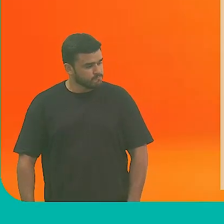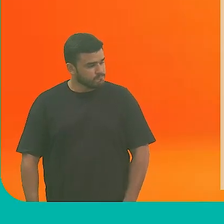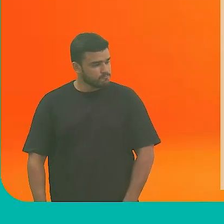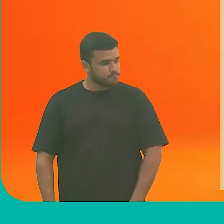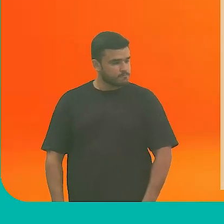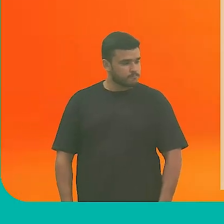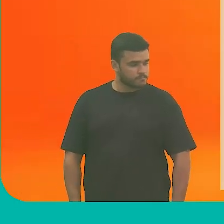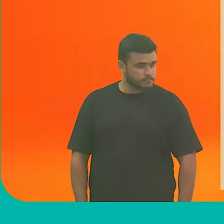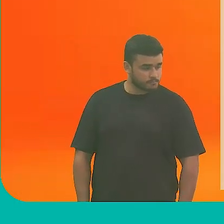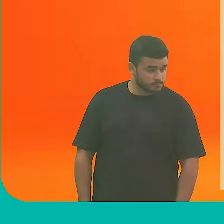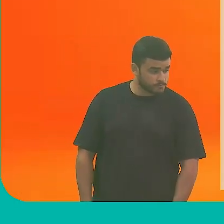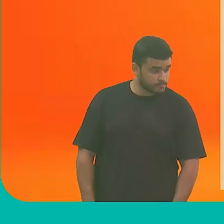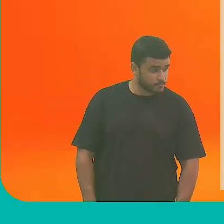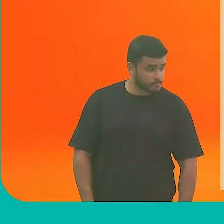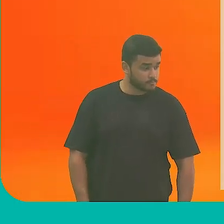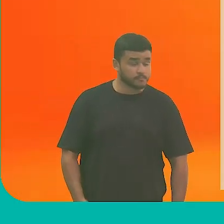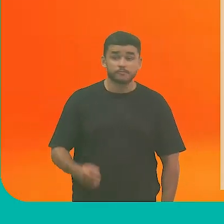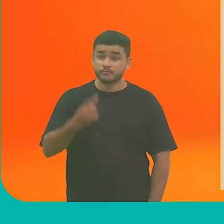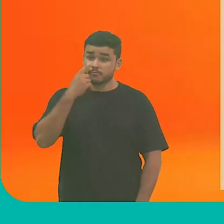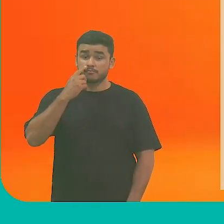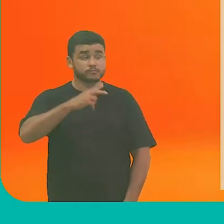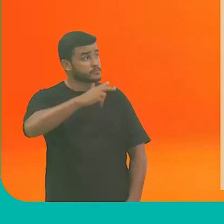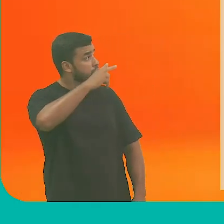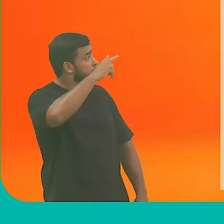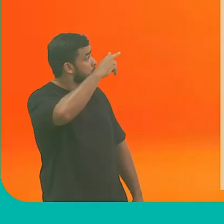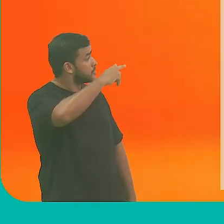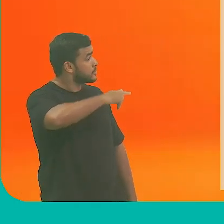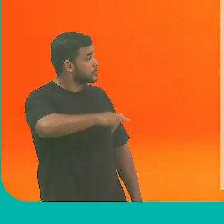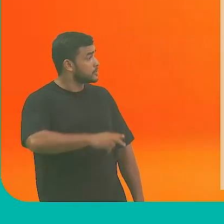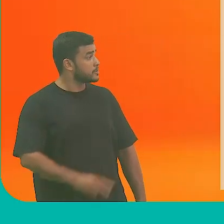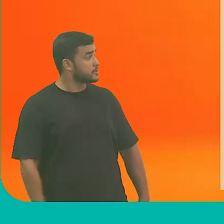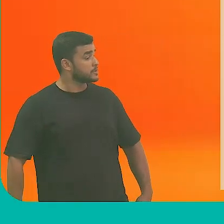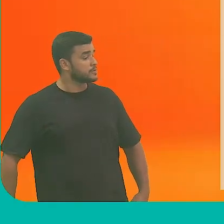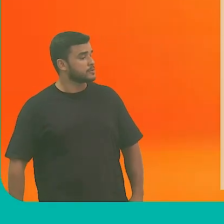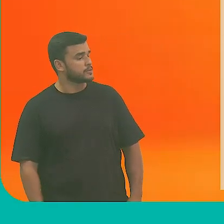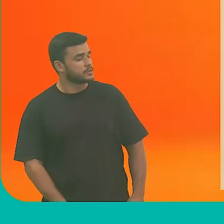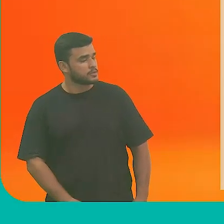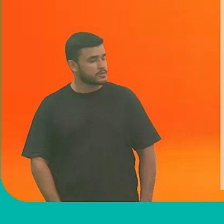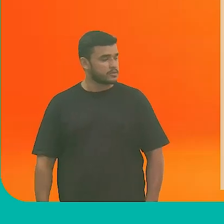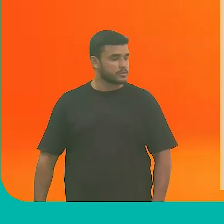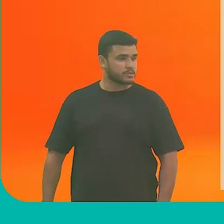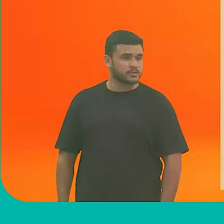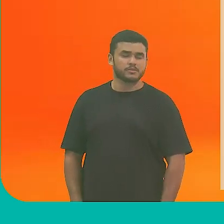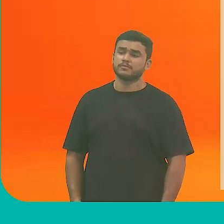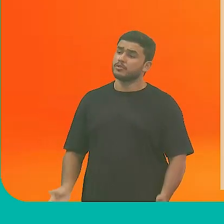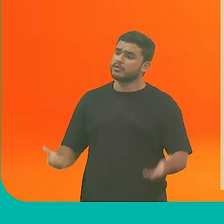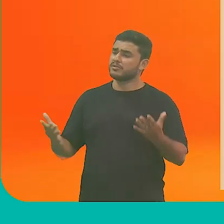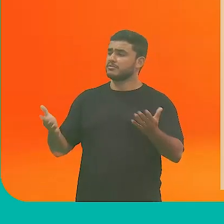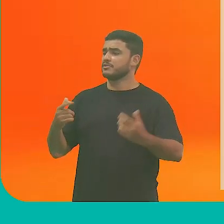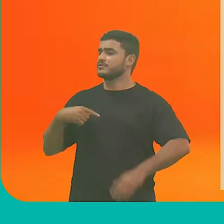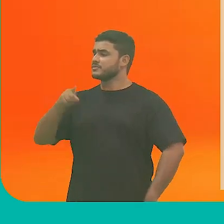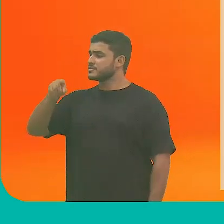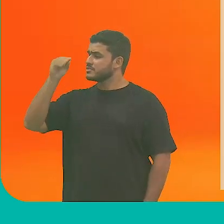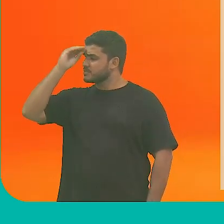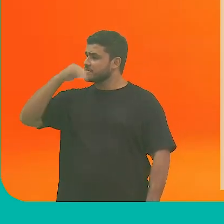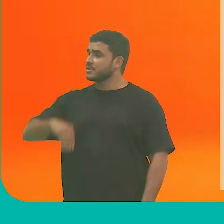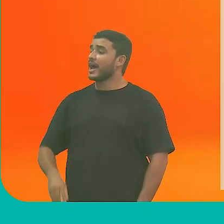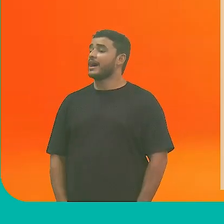quê? Bora todo mundo? Ah. Não, está muito fraco.